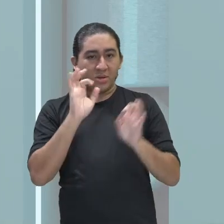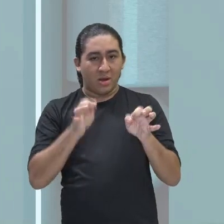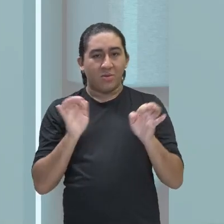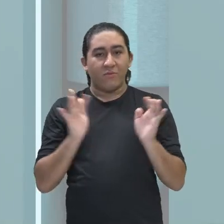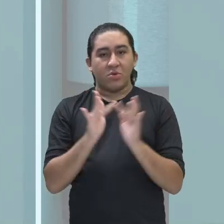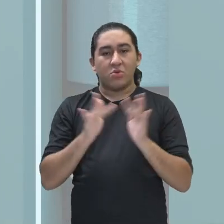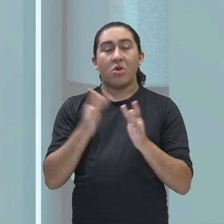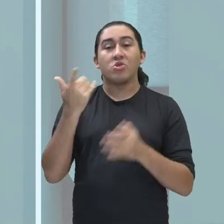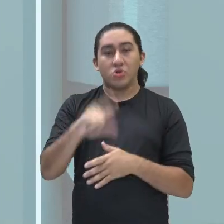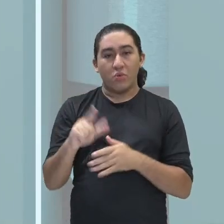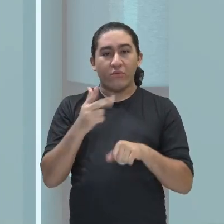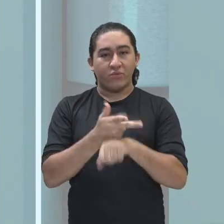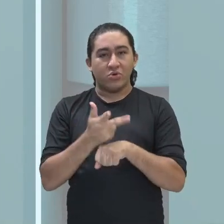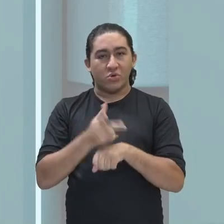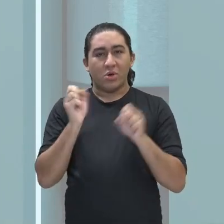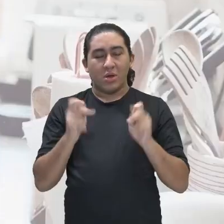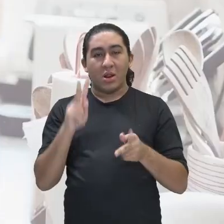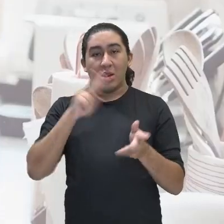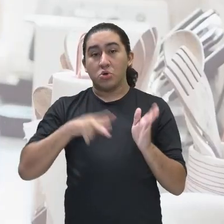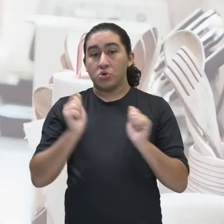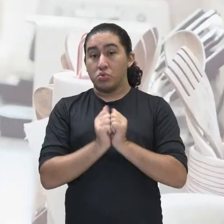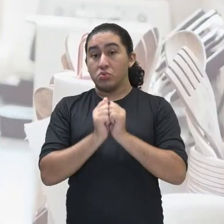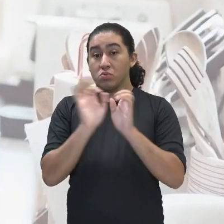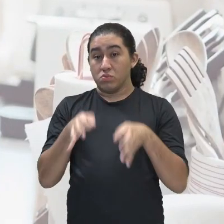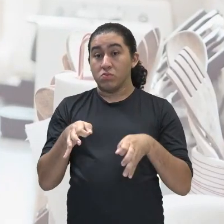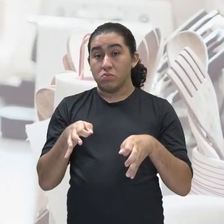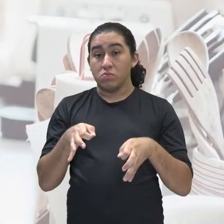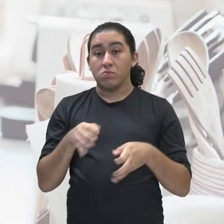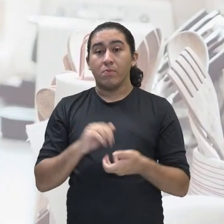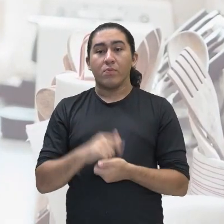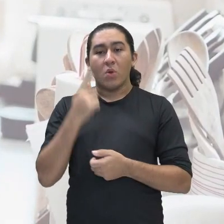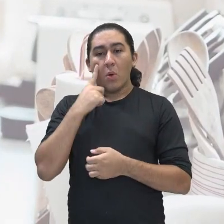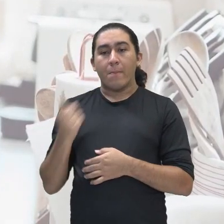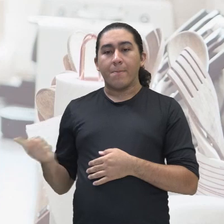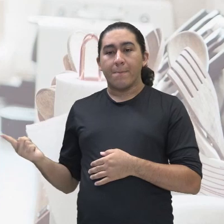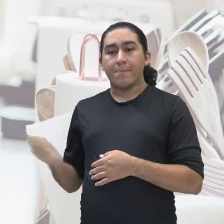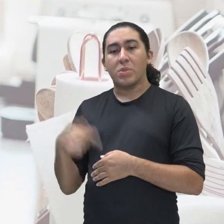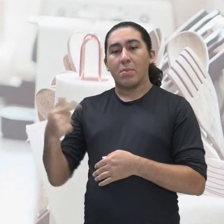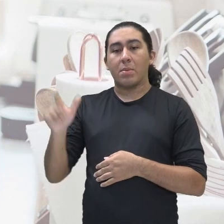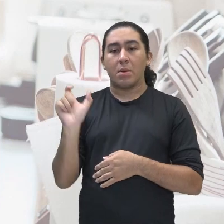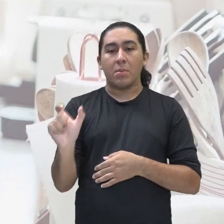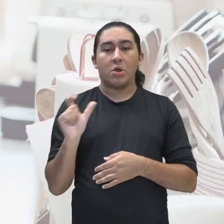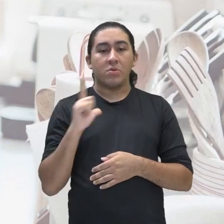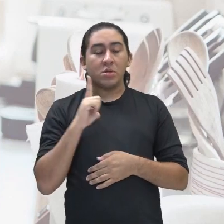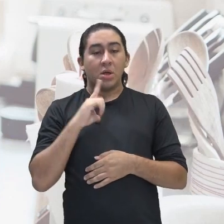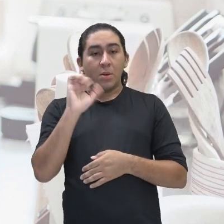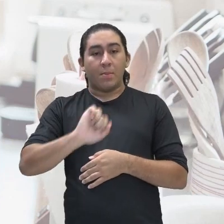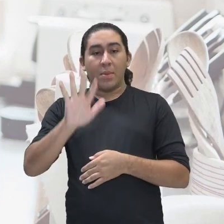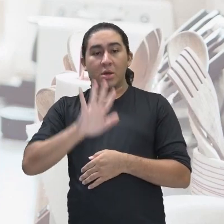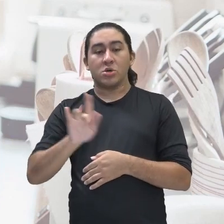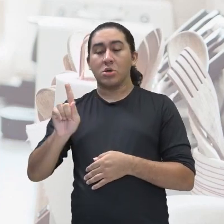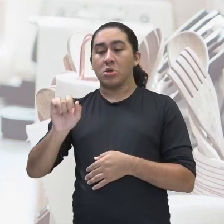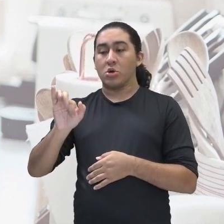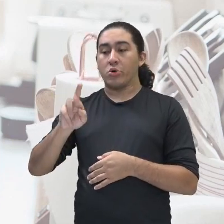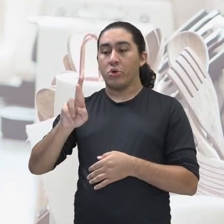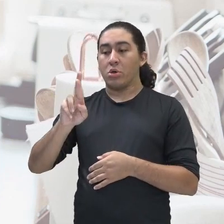é? Só que é o irmão por parte de pai ou por parte de mãe. Então, nessa nossa lista nós